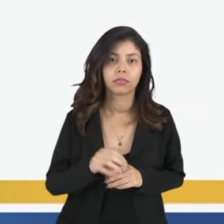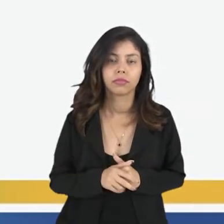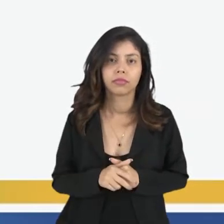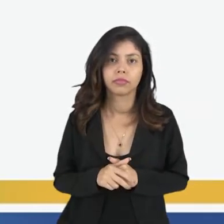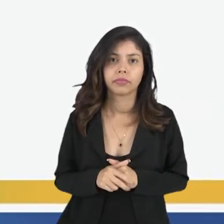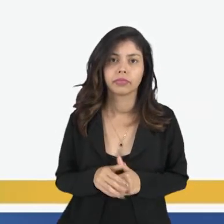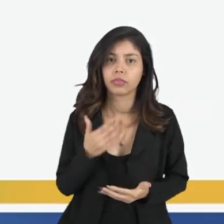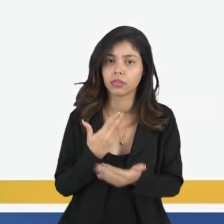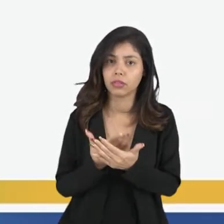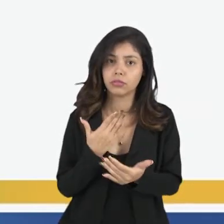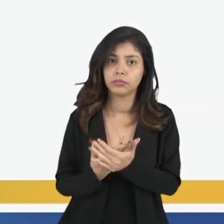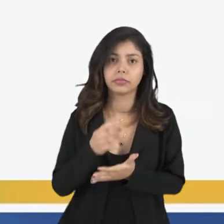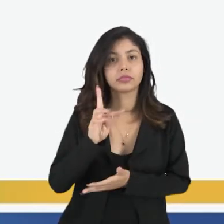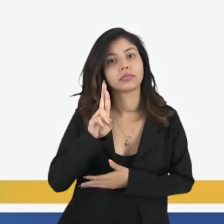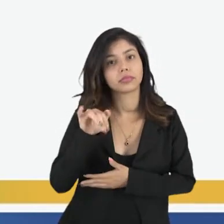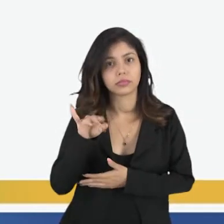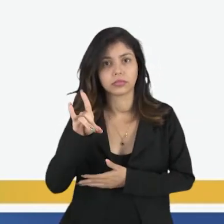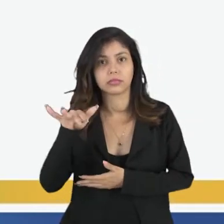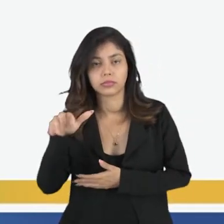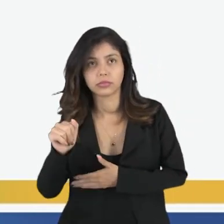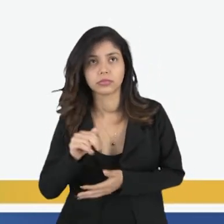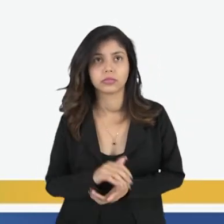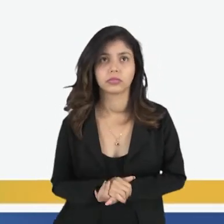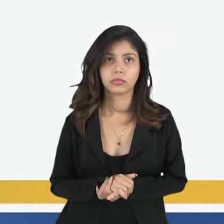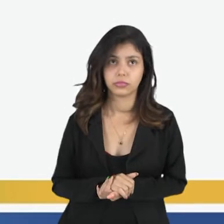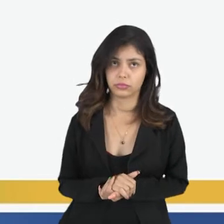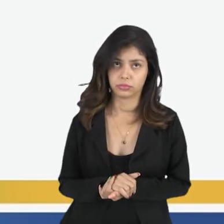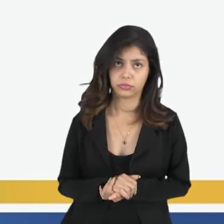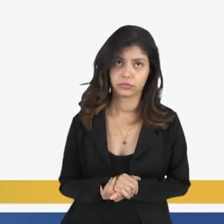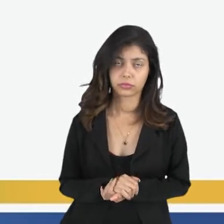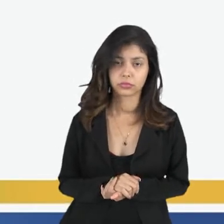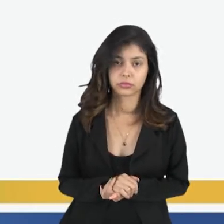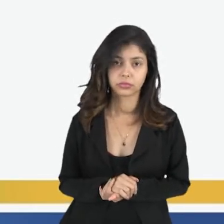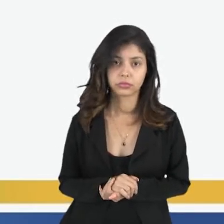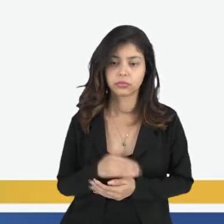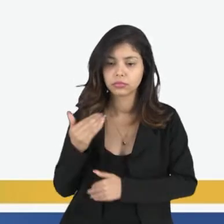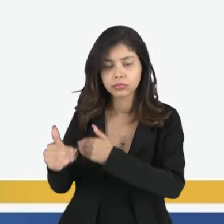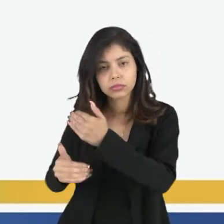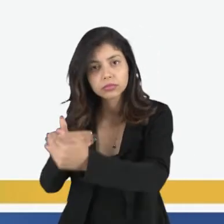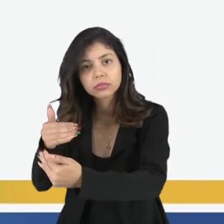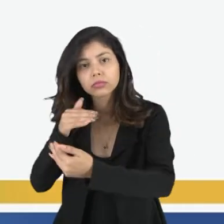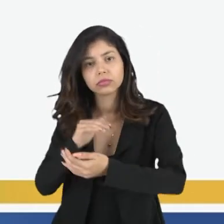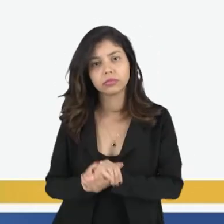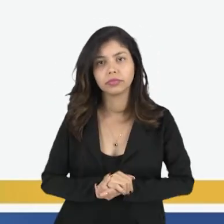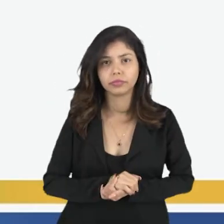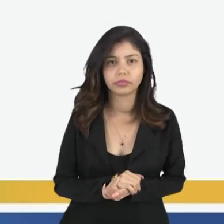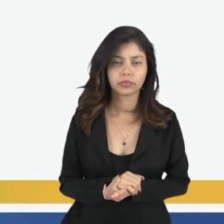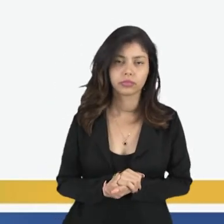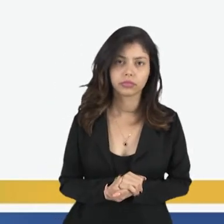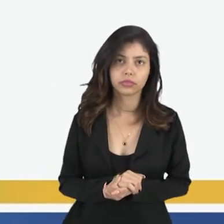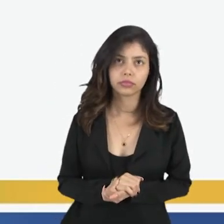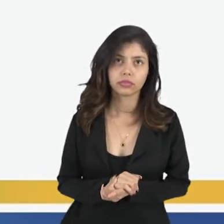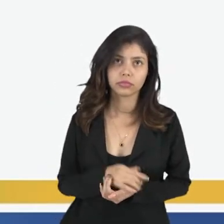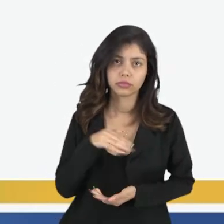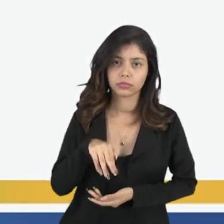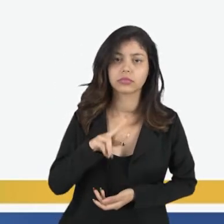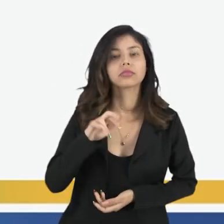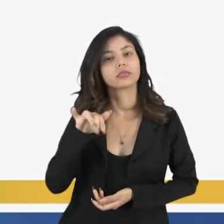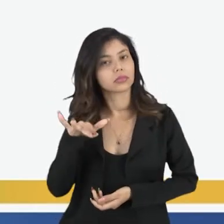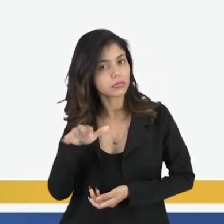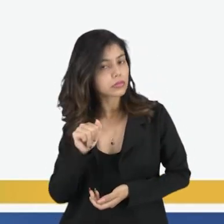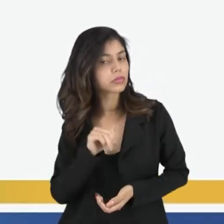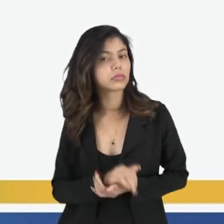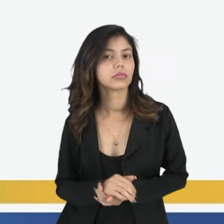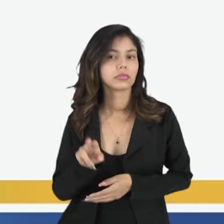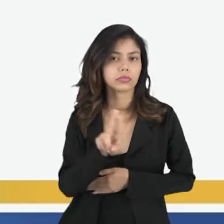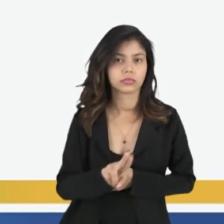né, os estudos da termodinâmica, para a evolução das máquinas